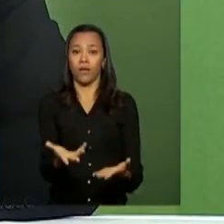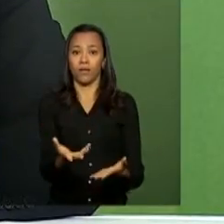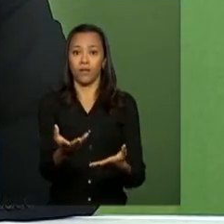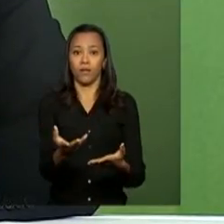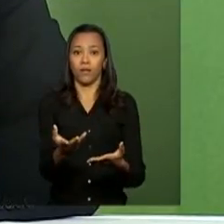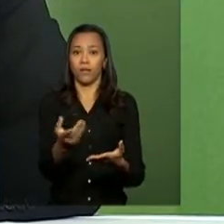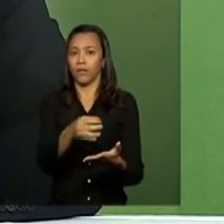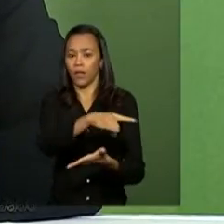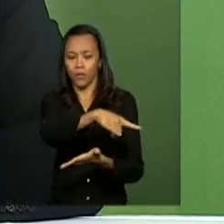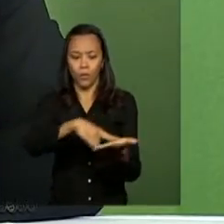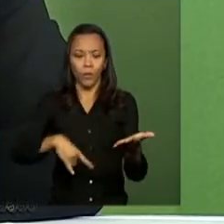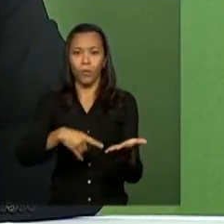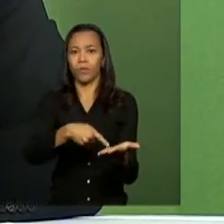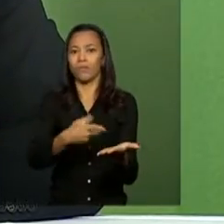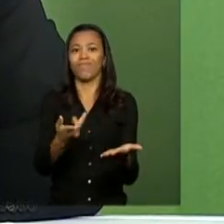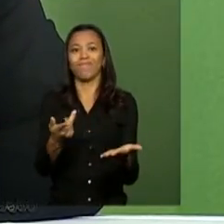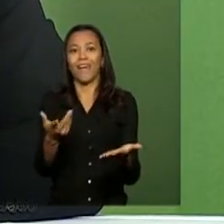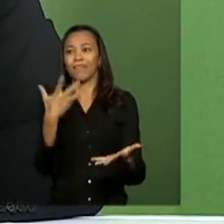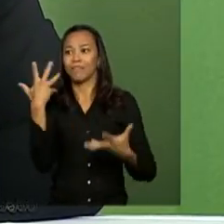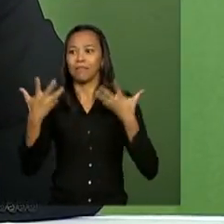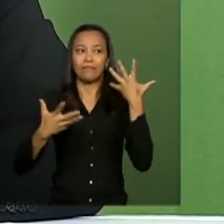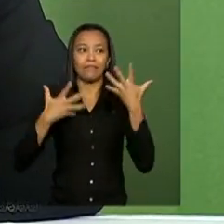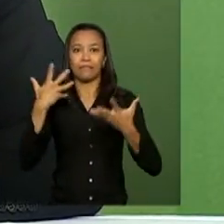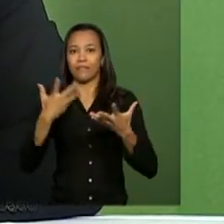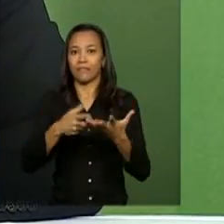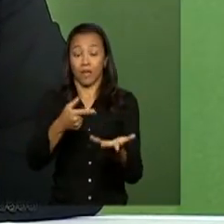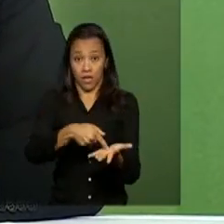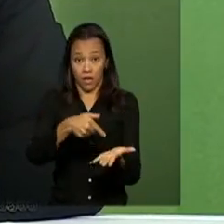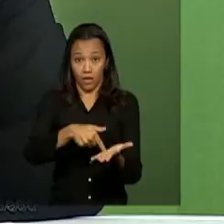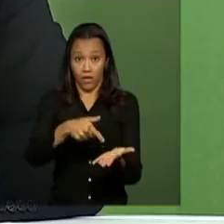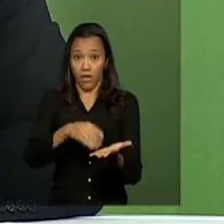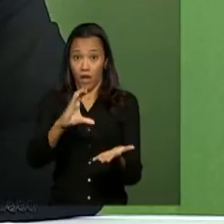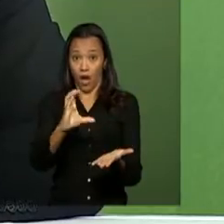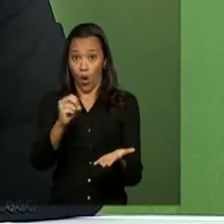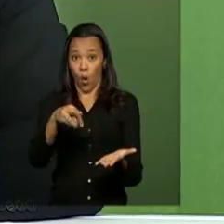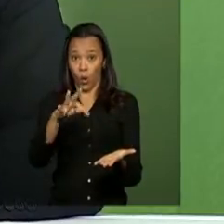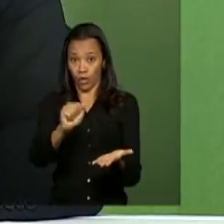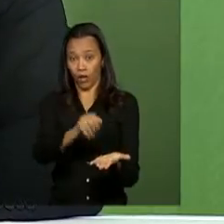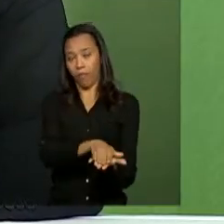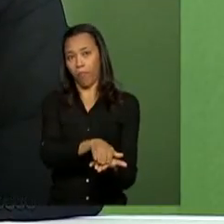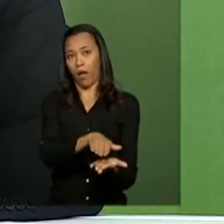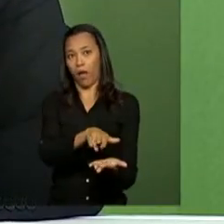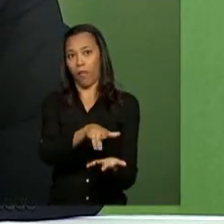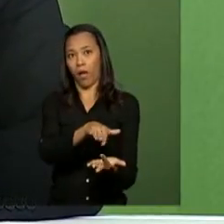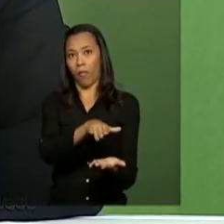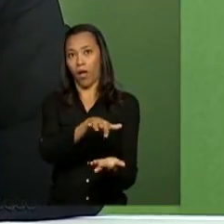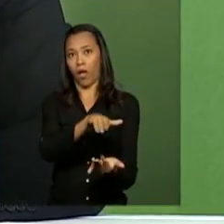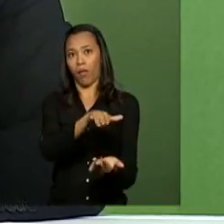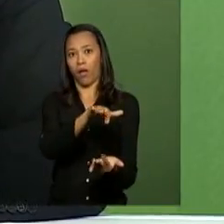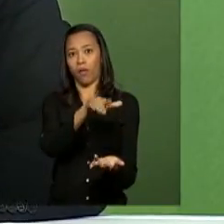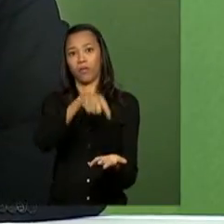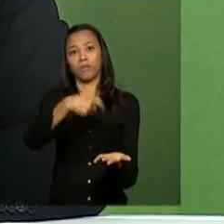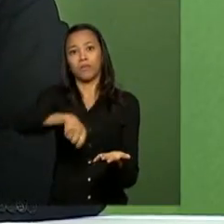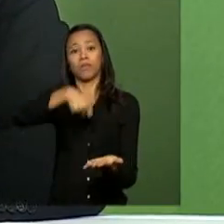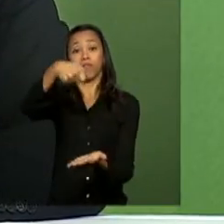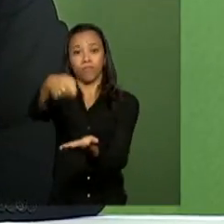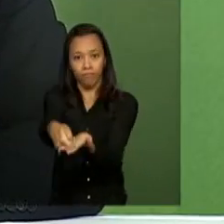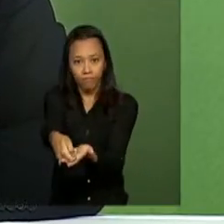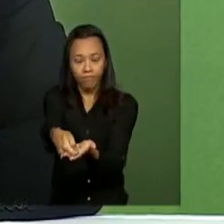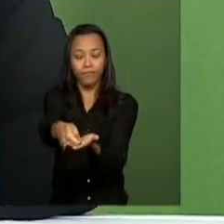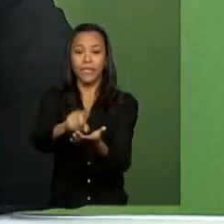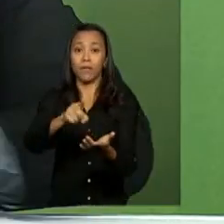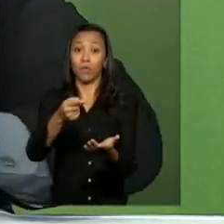fechar esse é o desespero dos débitos que vão se gerando o custo à medida que você requer na hora o